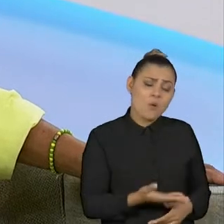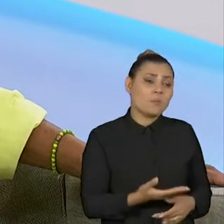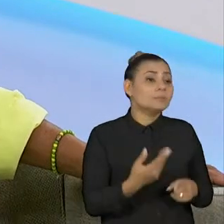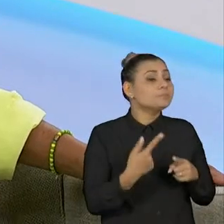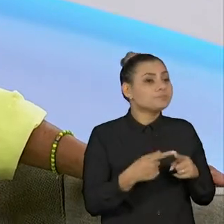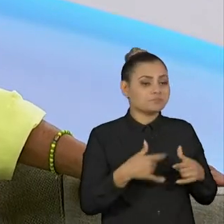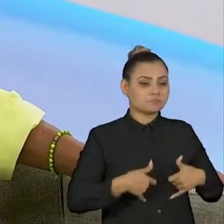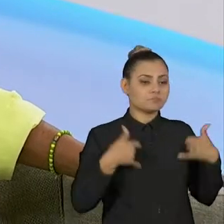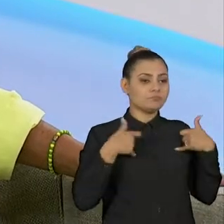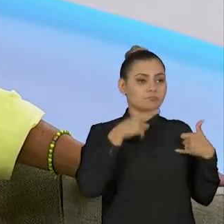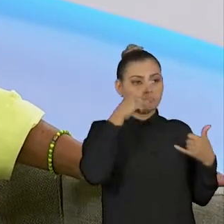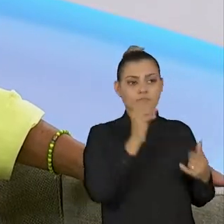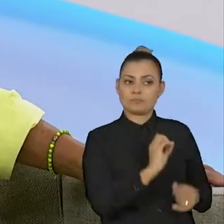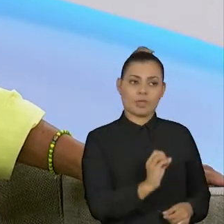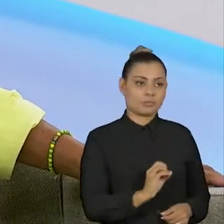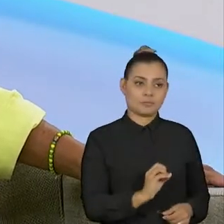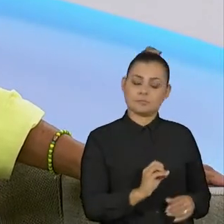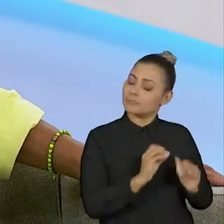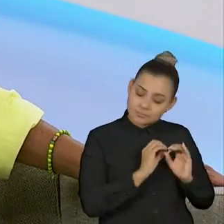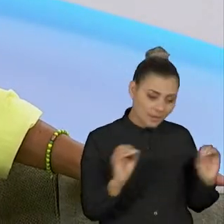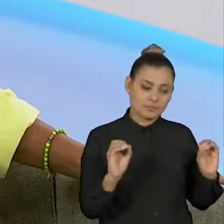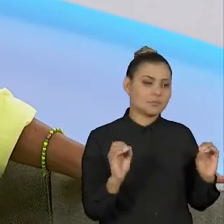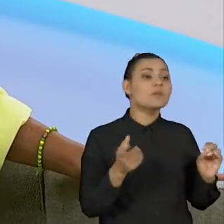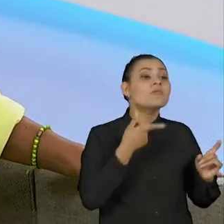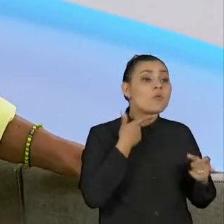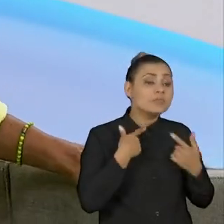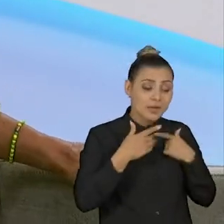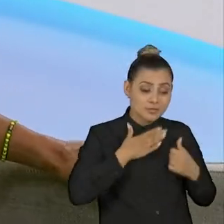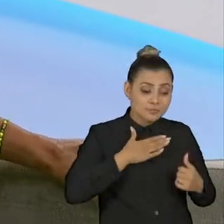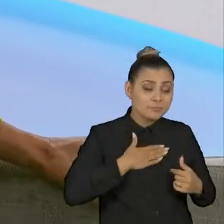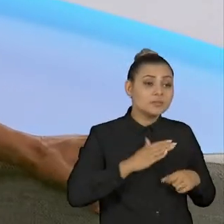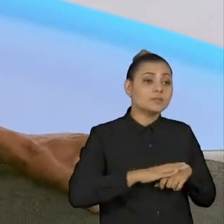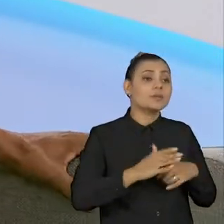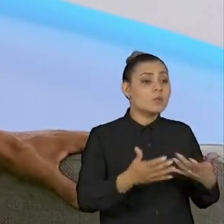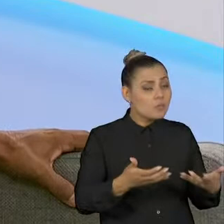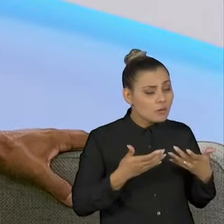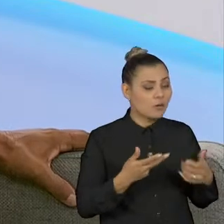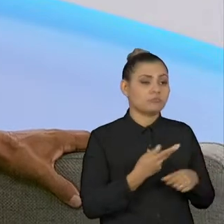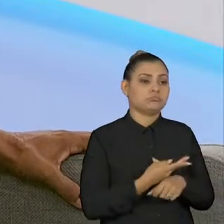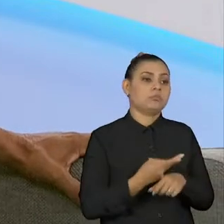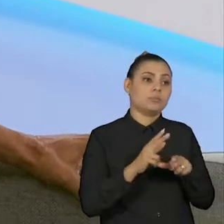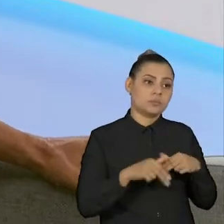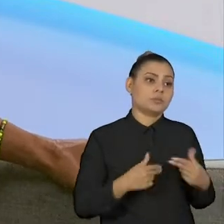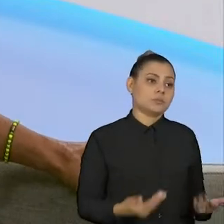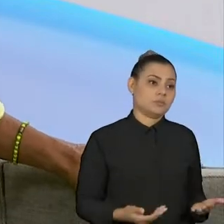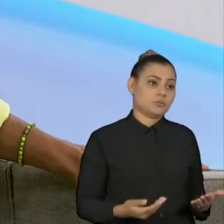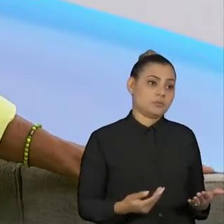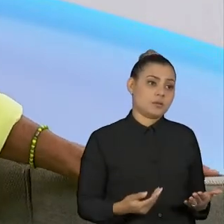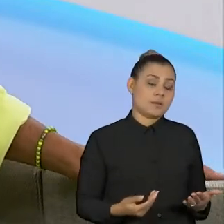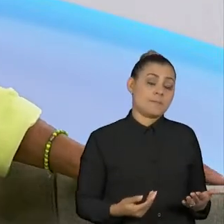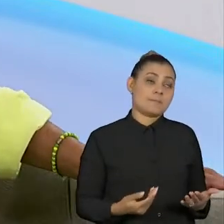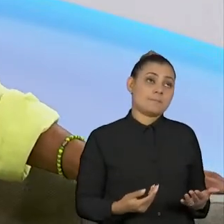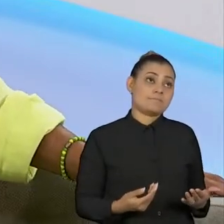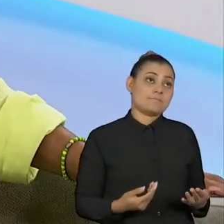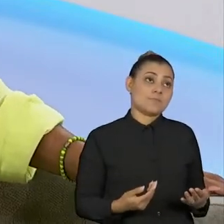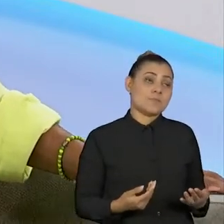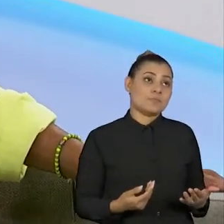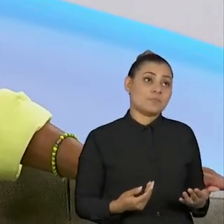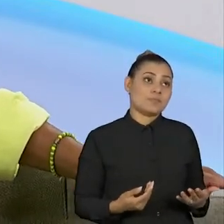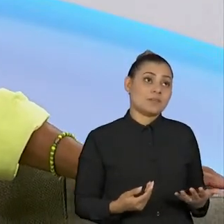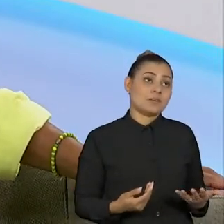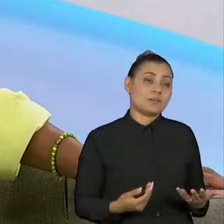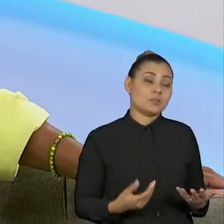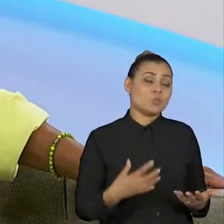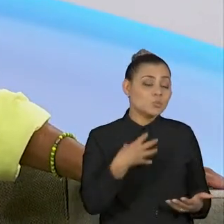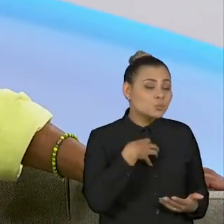sem vaidade nenhuma. É vontade de fazer, vontade de colaborar, e essa...